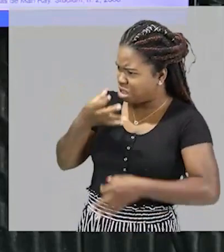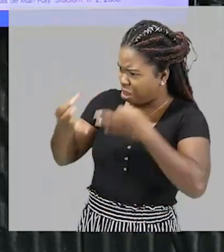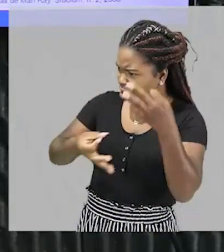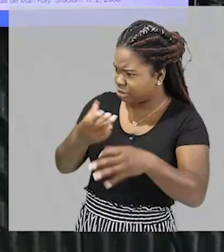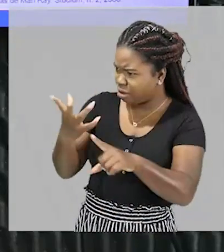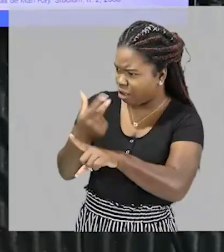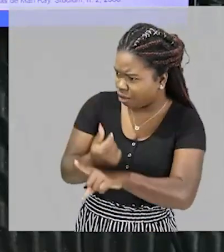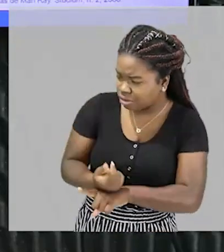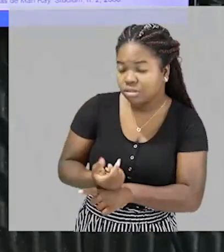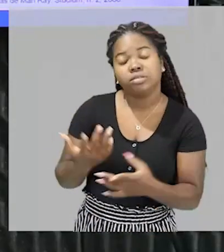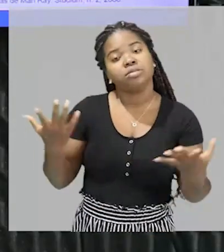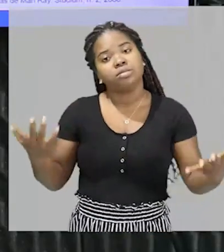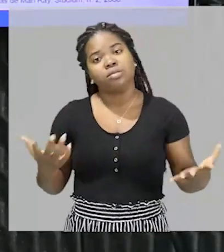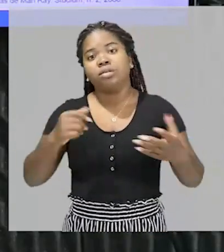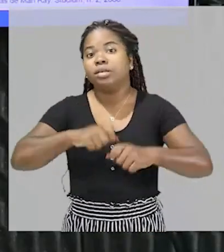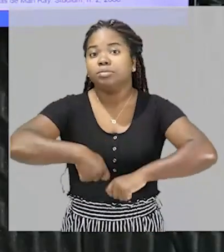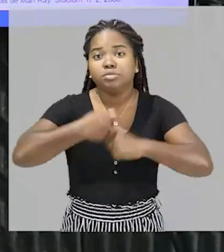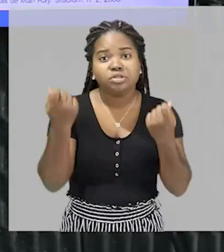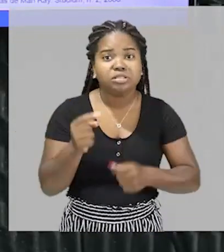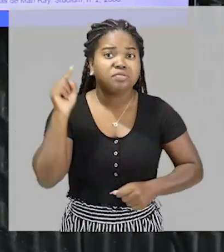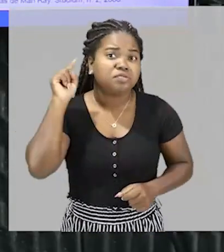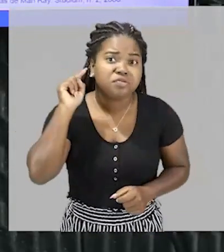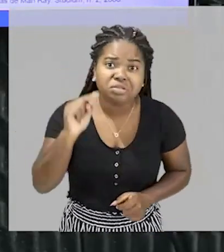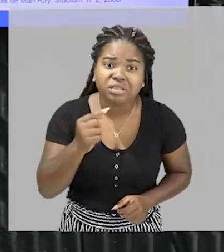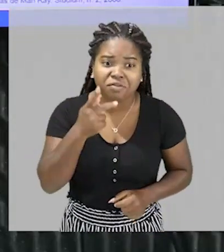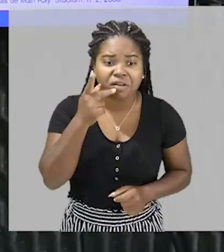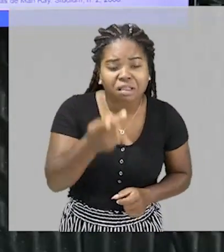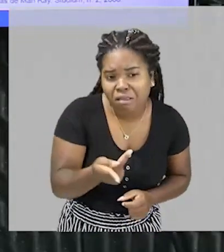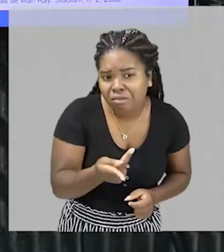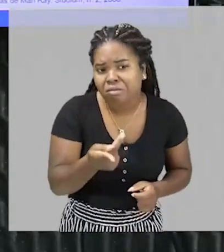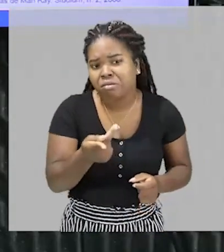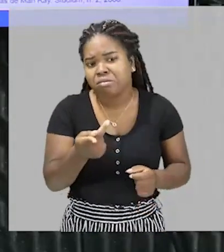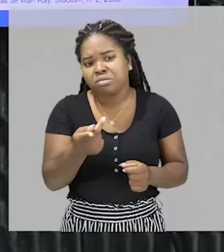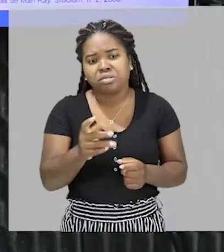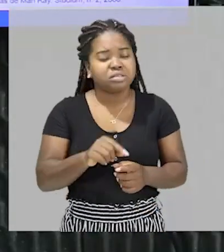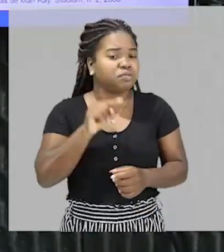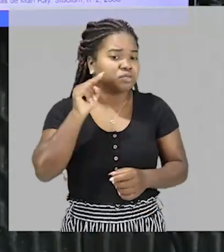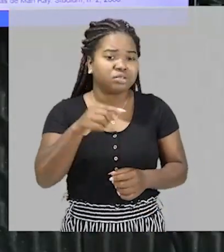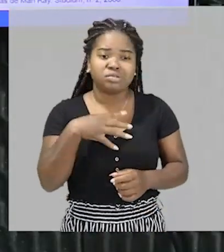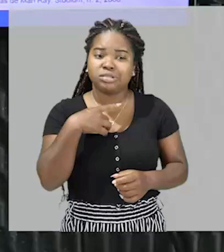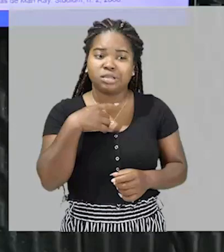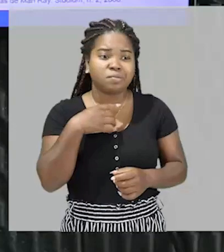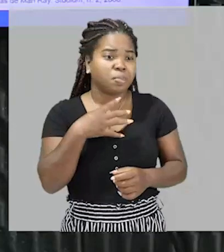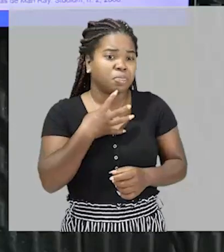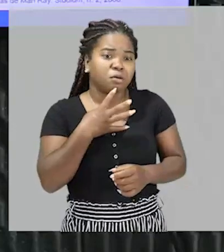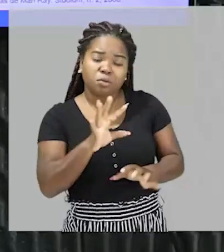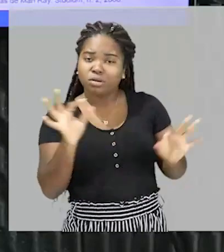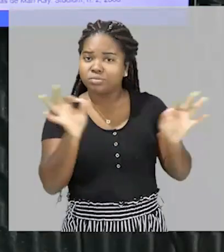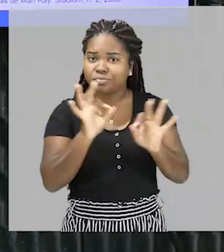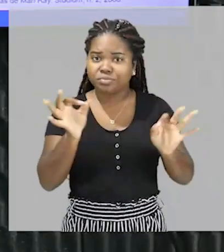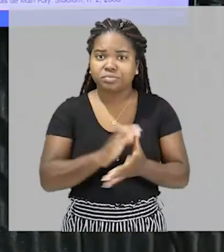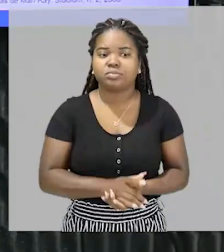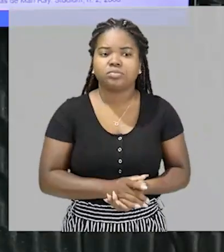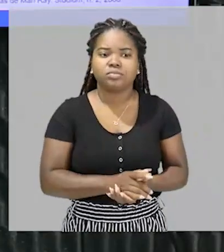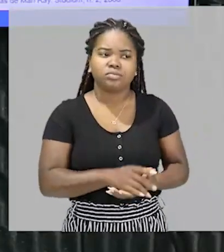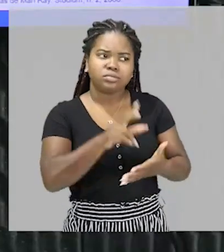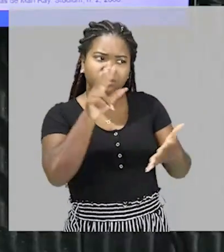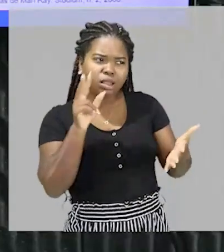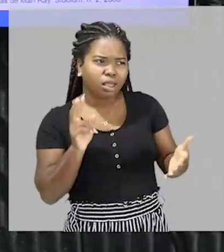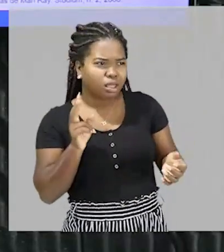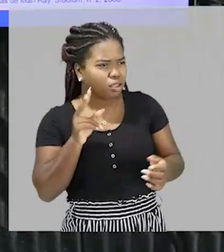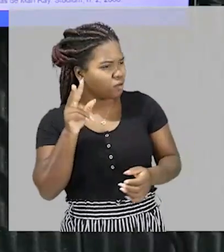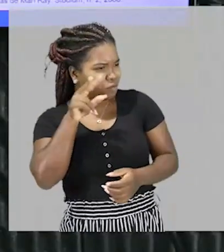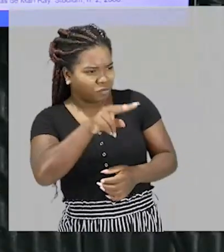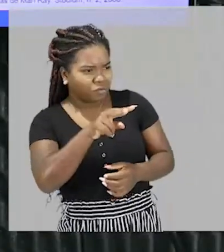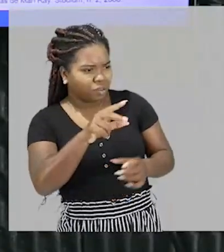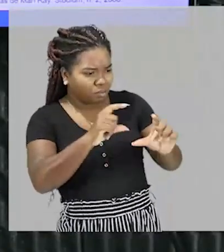de consideração sobre uma coisa que você não conhece. Eu disse assim, aí eu fui ler o título da obra, antes de eu